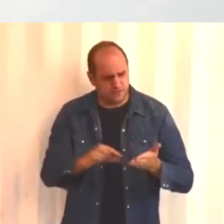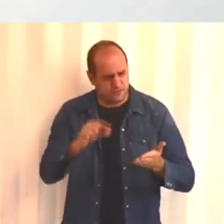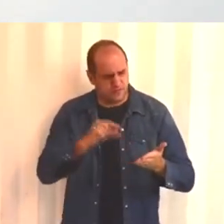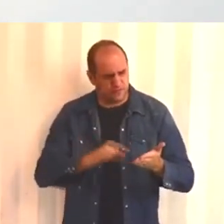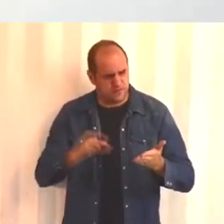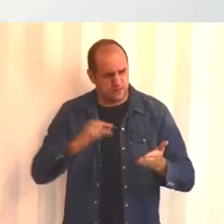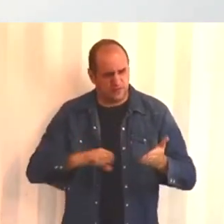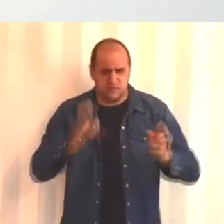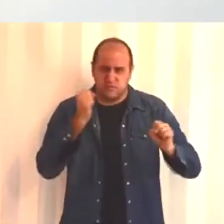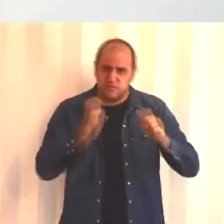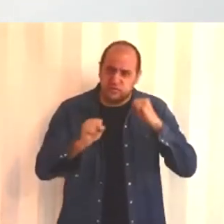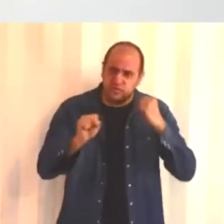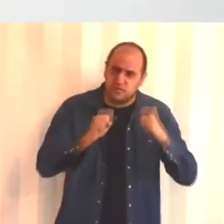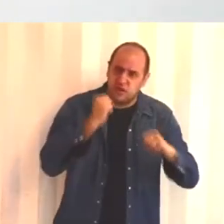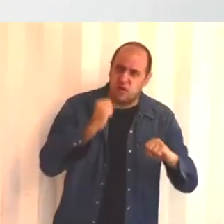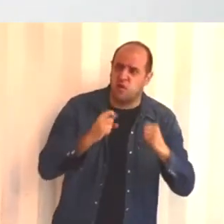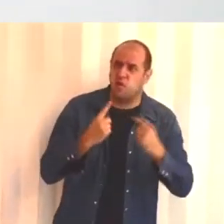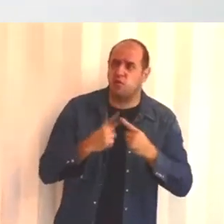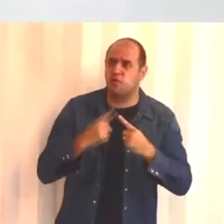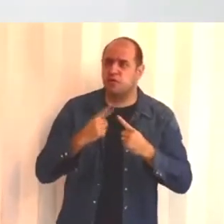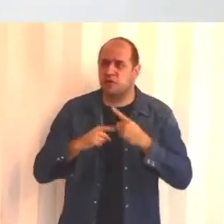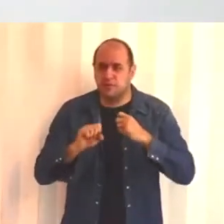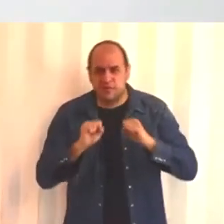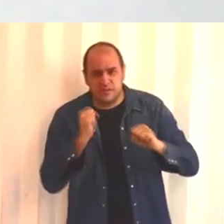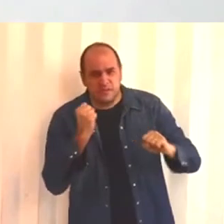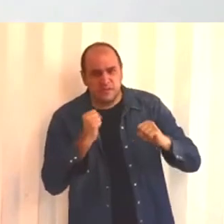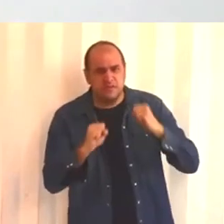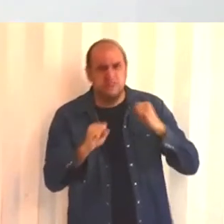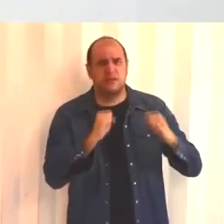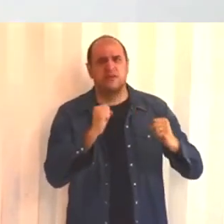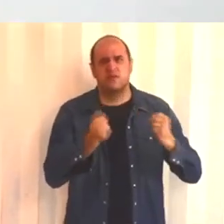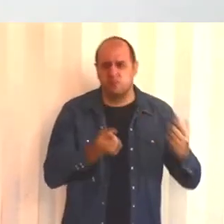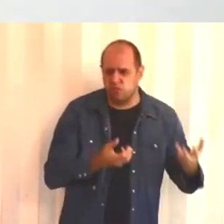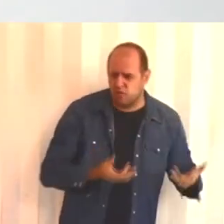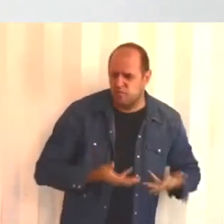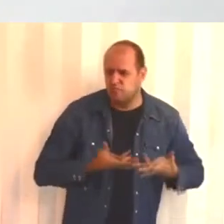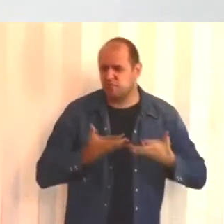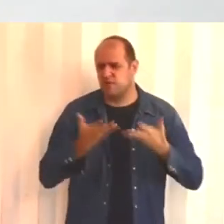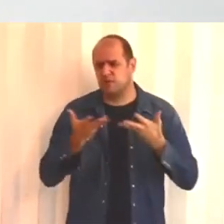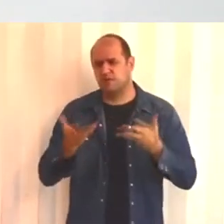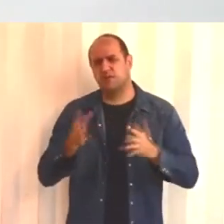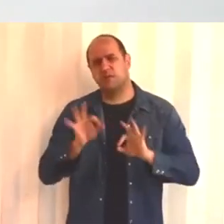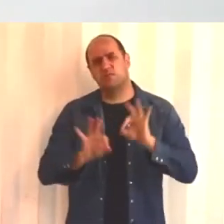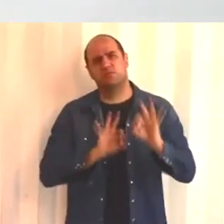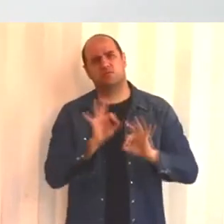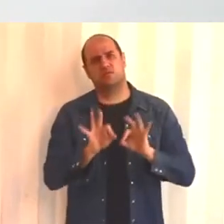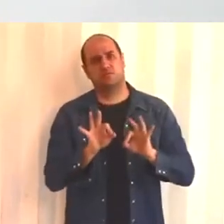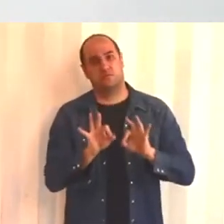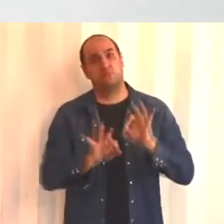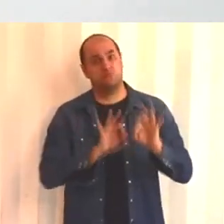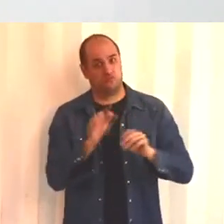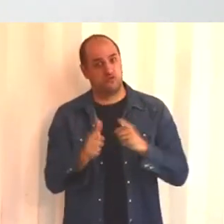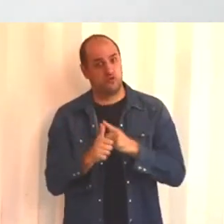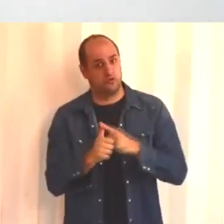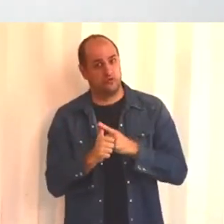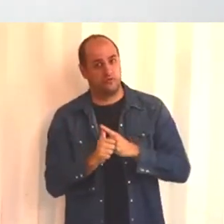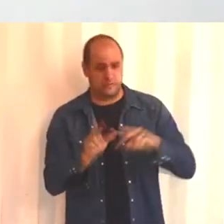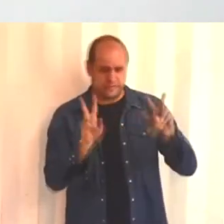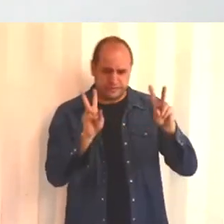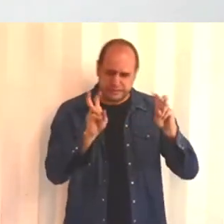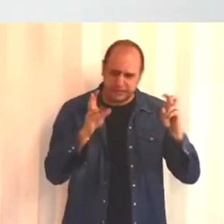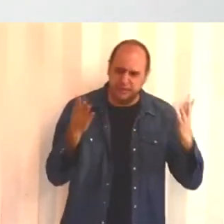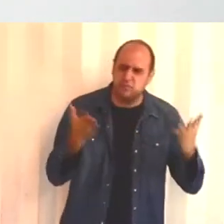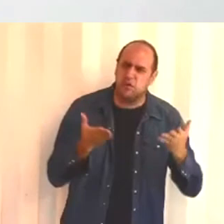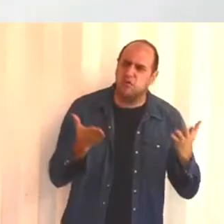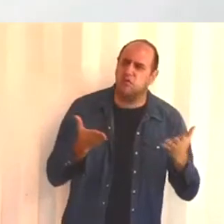desse salmo, porque este salmo, dentre tantos outros, nos apresentam não só um motivo. O primeiro motivo, baseado no tema da